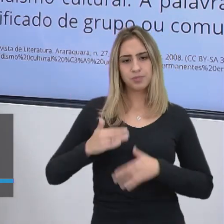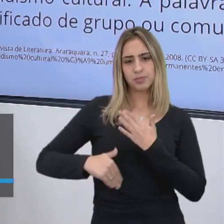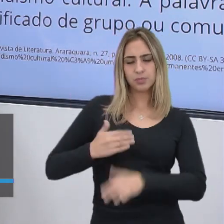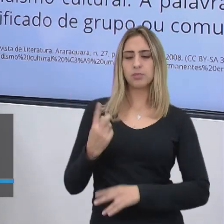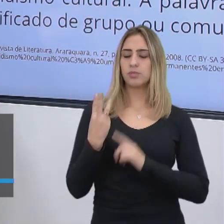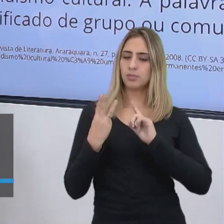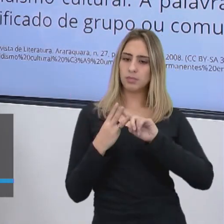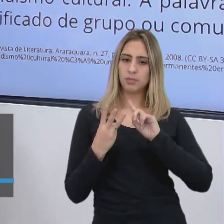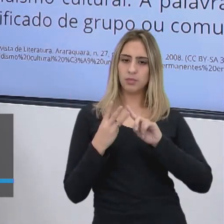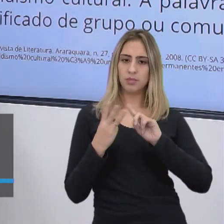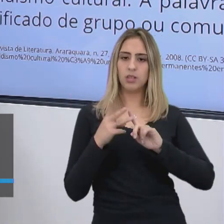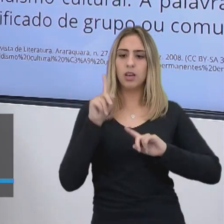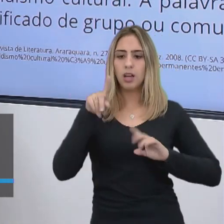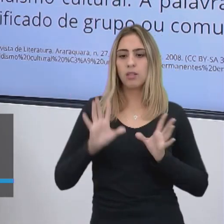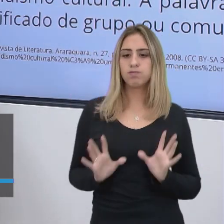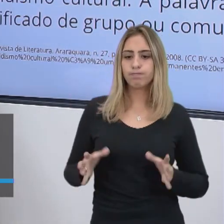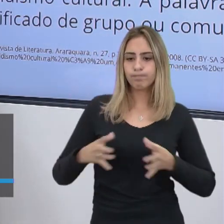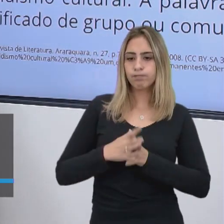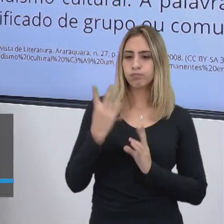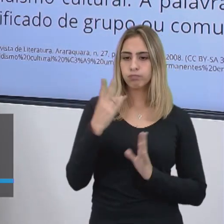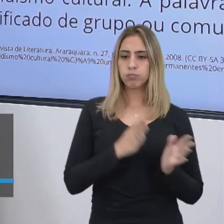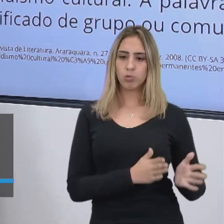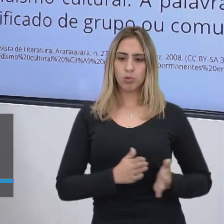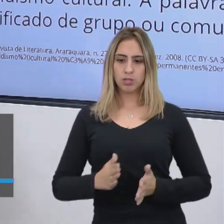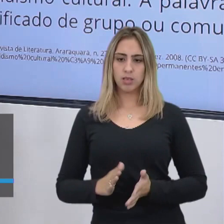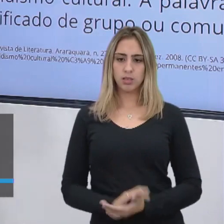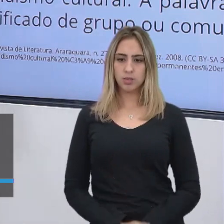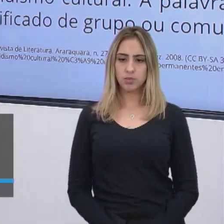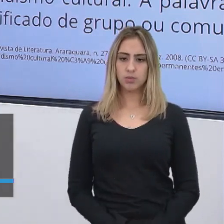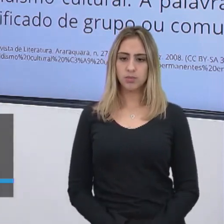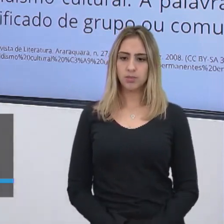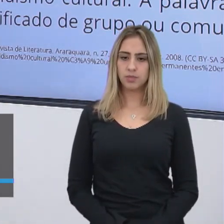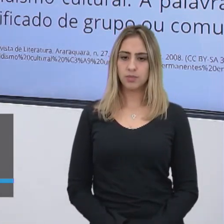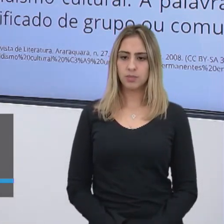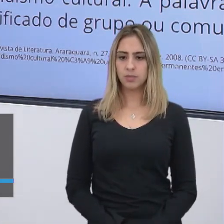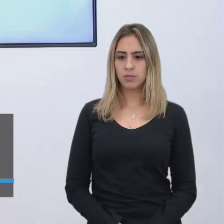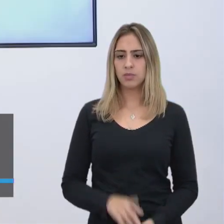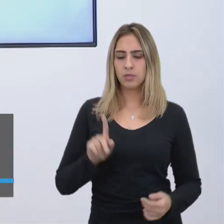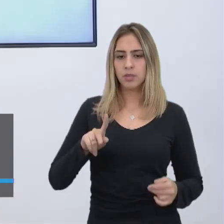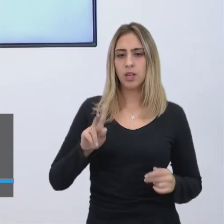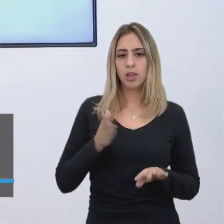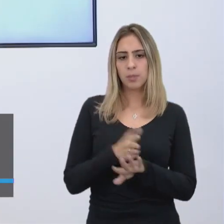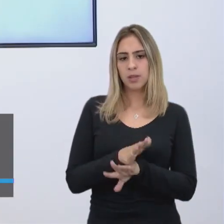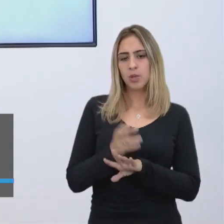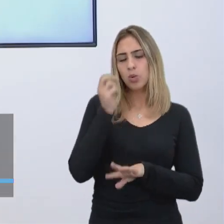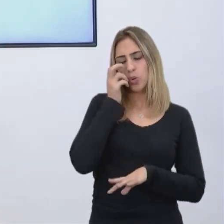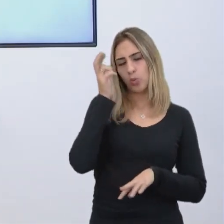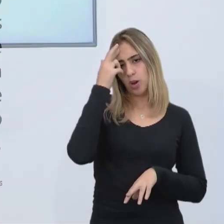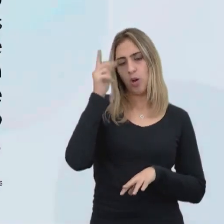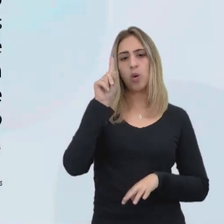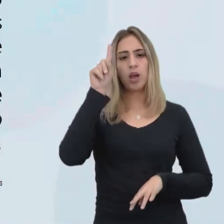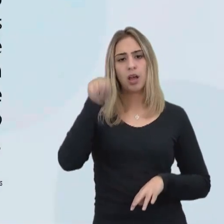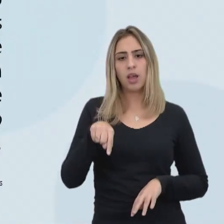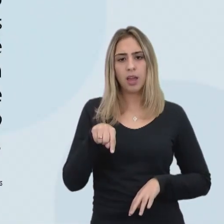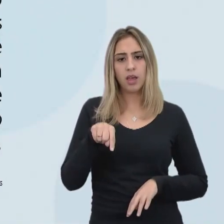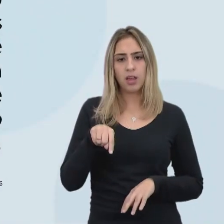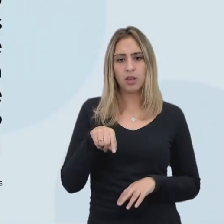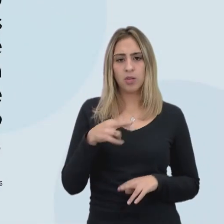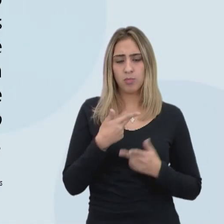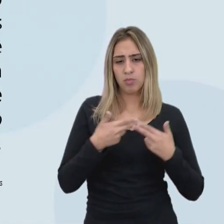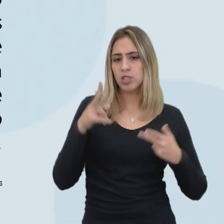uma terceira, que é a junção desses processos, que é o hibridismo cultural. Então, o hibridismo cultural, ele é um